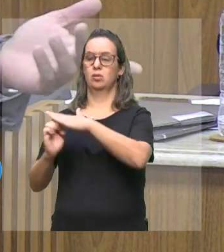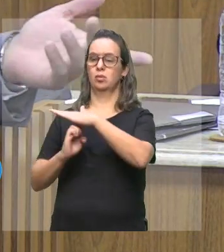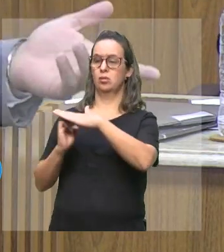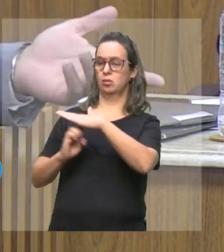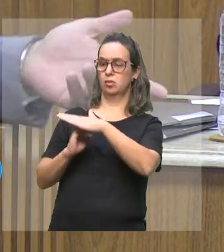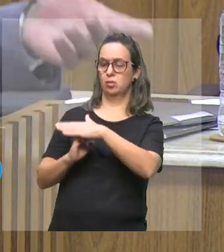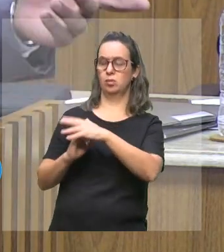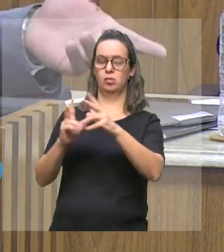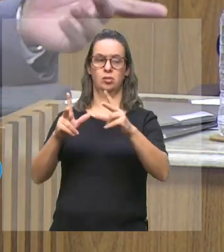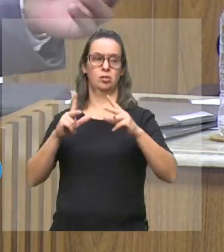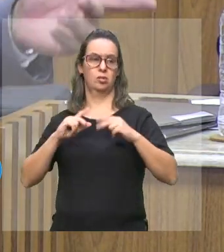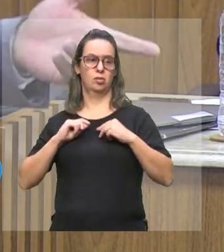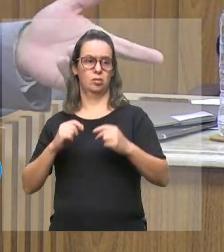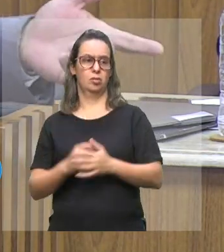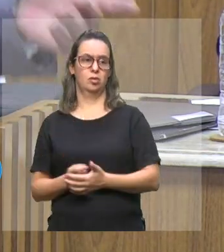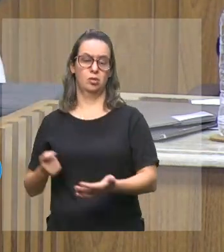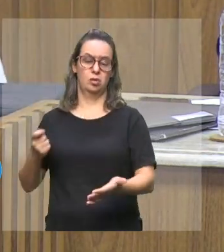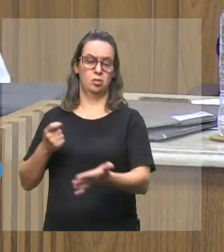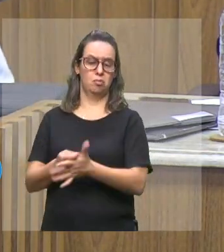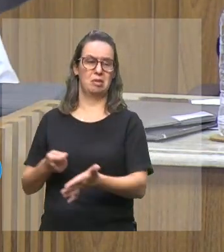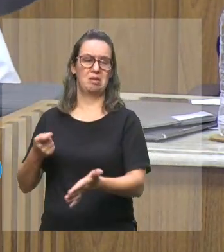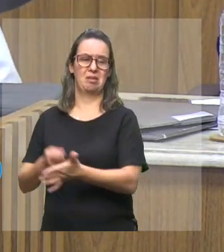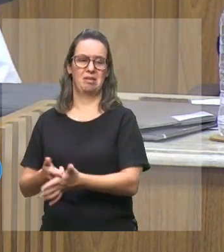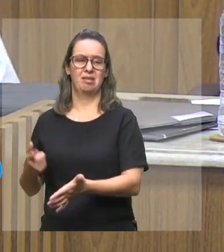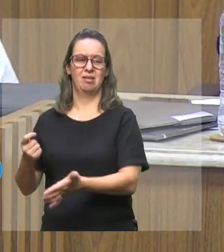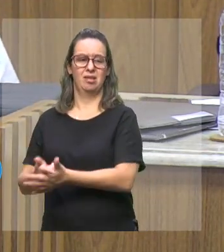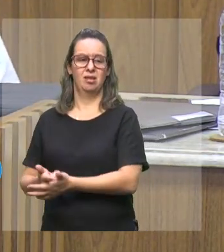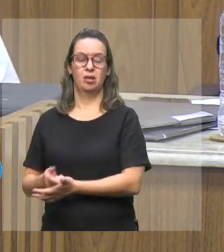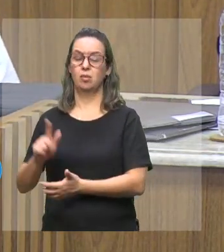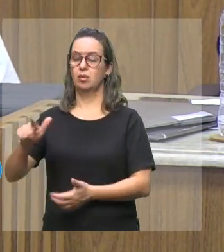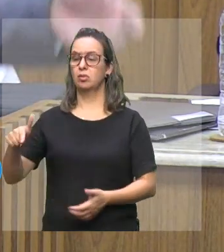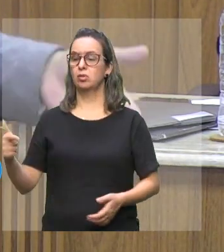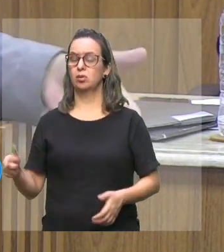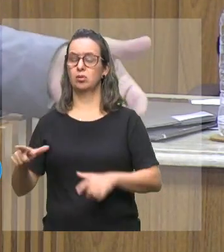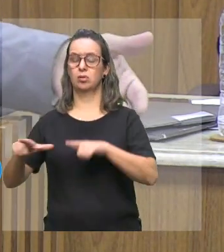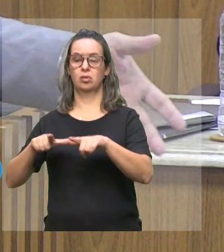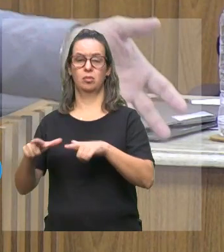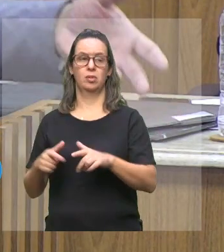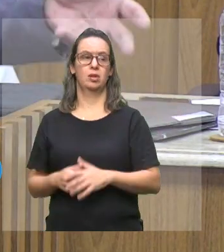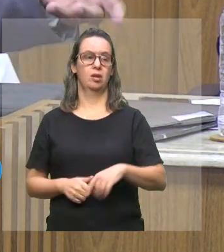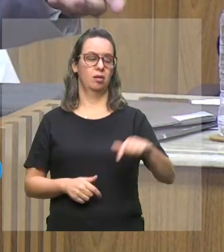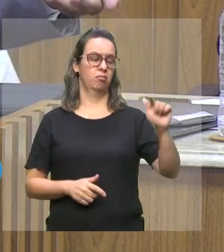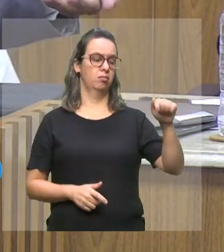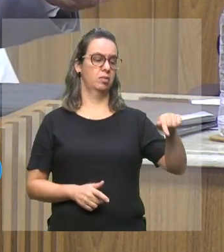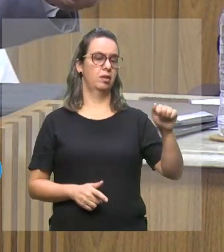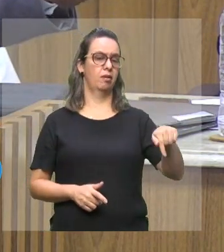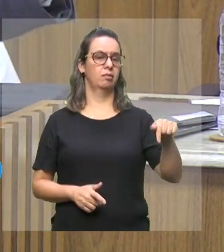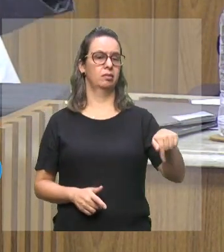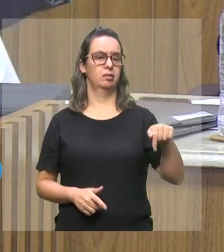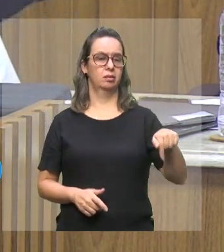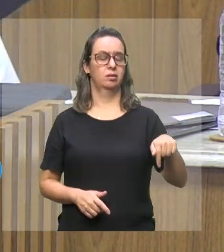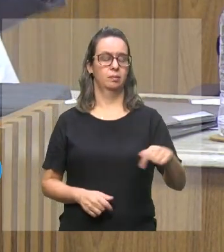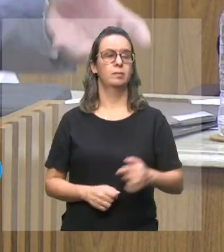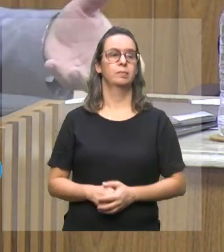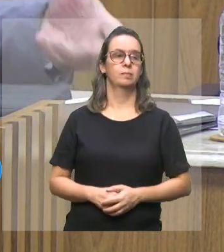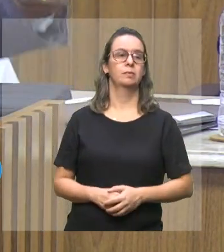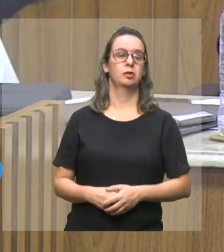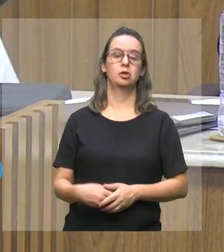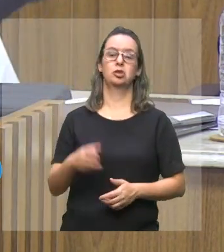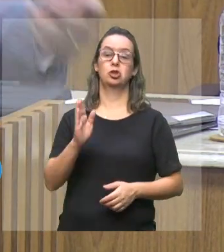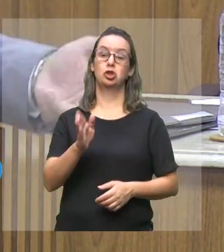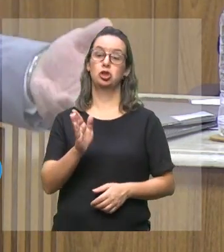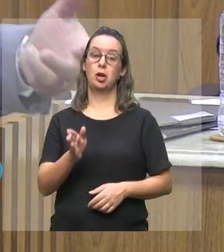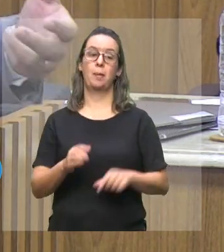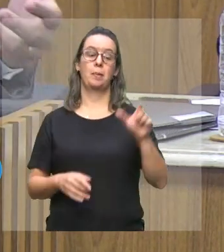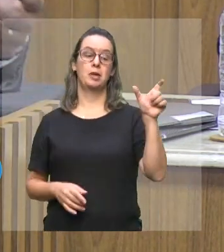paga consultoria pesadíssima lá de fora, sendo que aqui tem uma solução muito mais hábil,